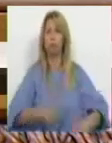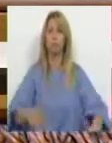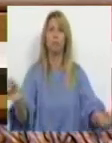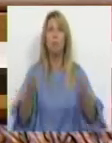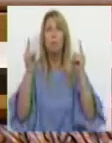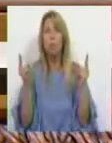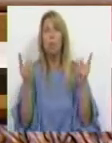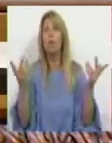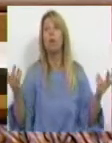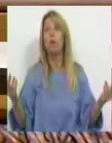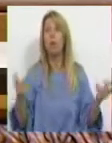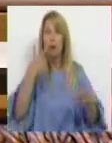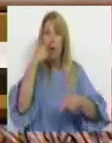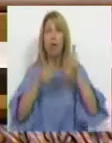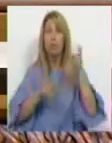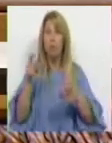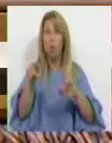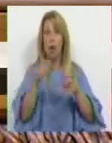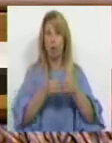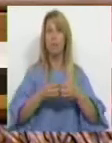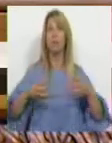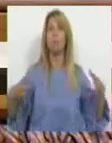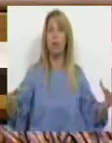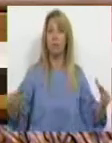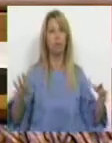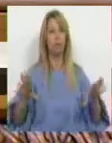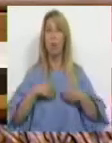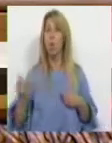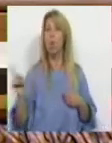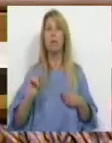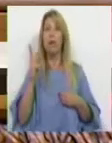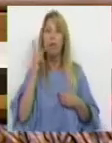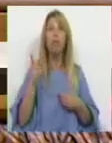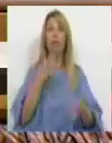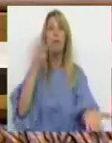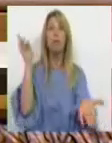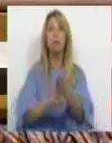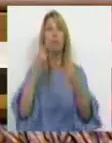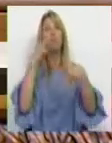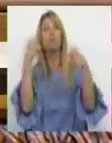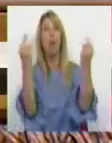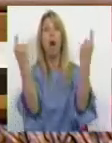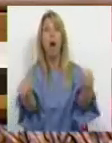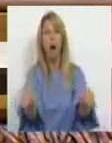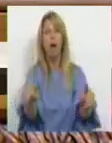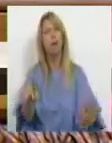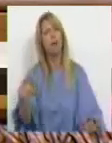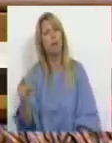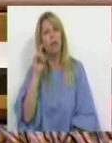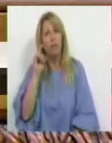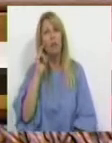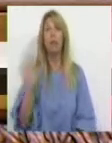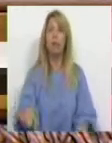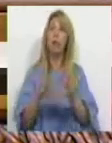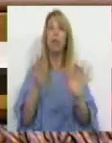mais as pessoas não aceitam que a violência real e explícita seja defendida como